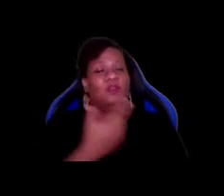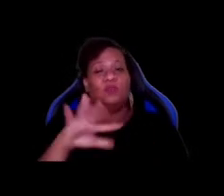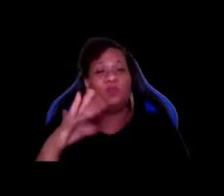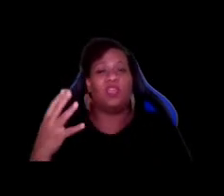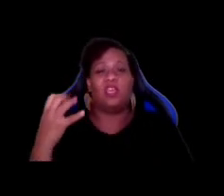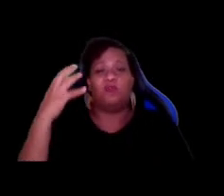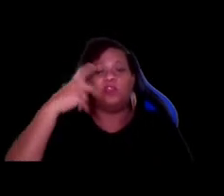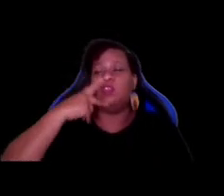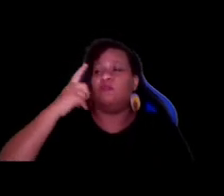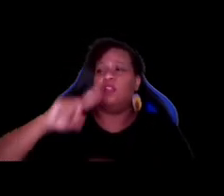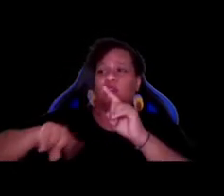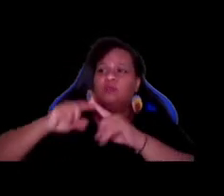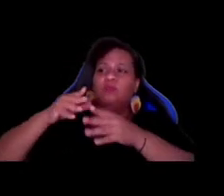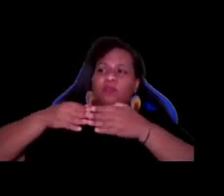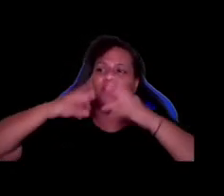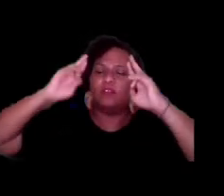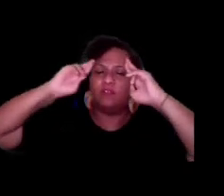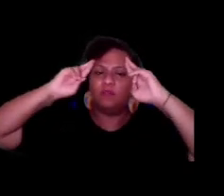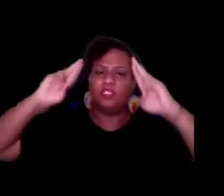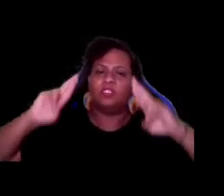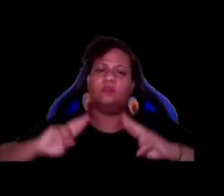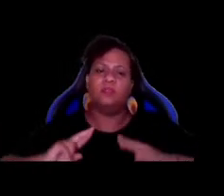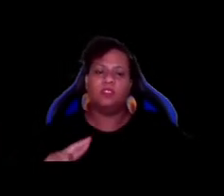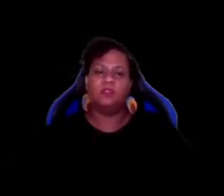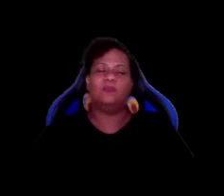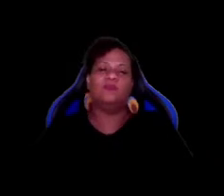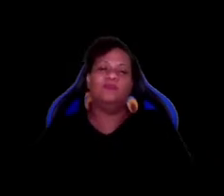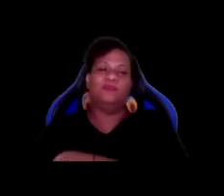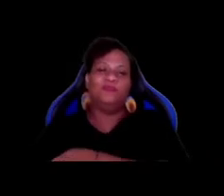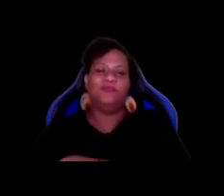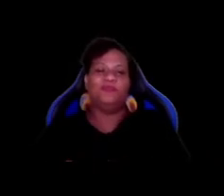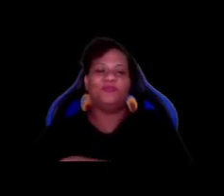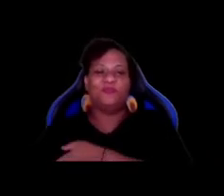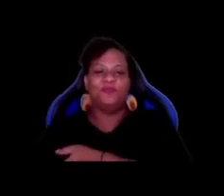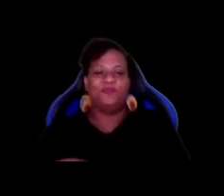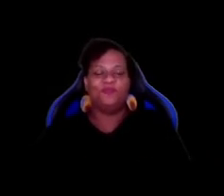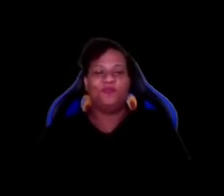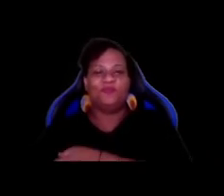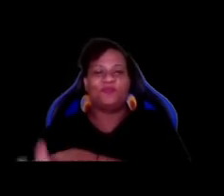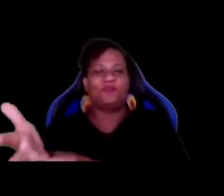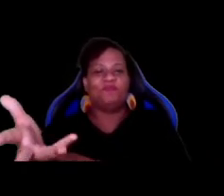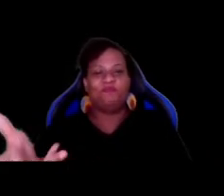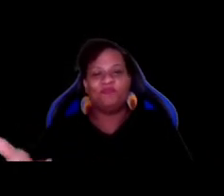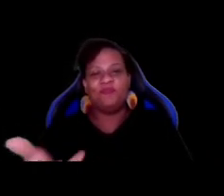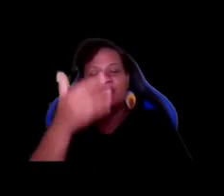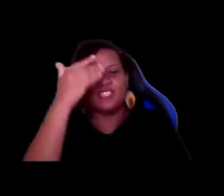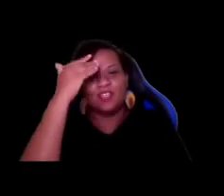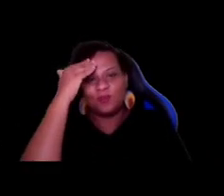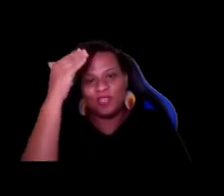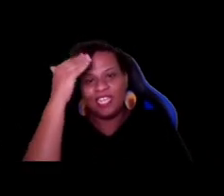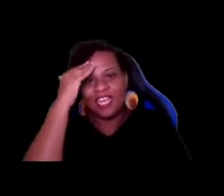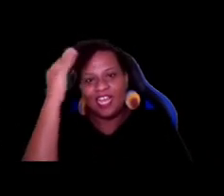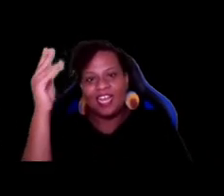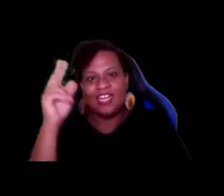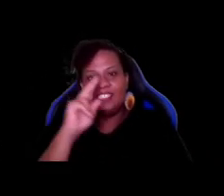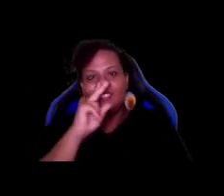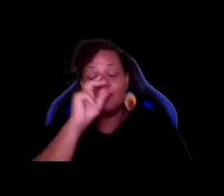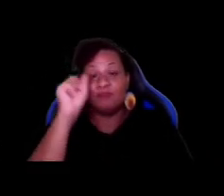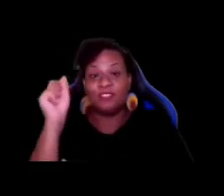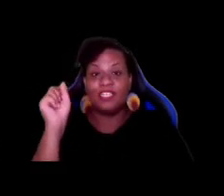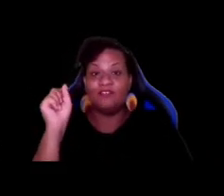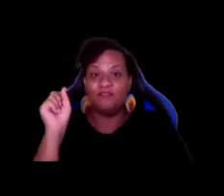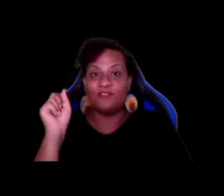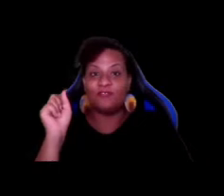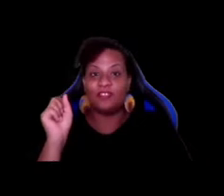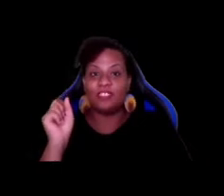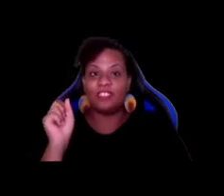de coisa. É isso aí, né? Maravilha, mestra. Gratidão, muita força. Beleza. Chegando